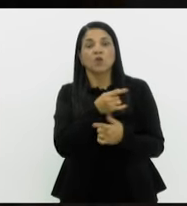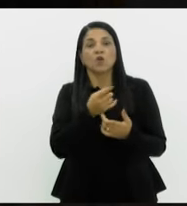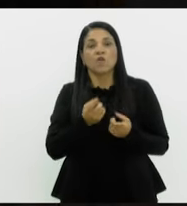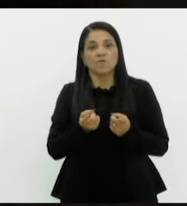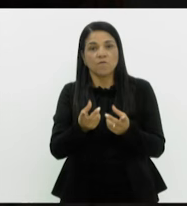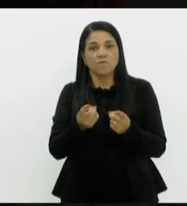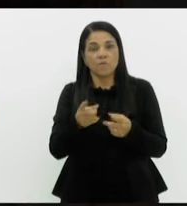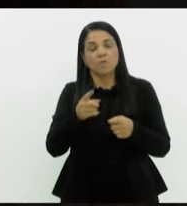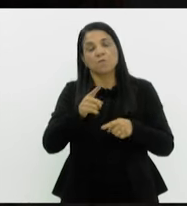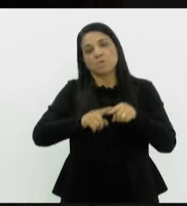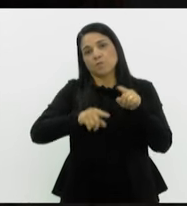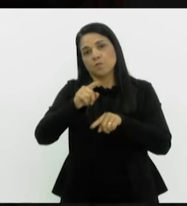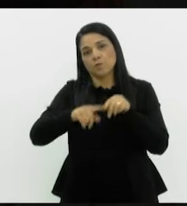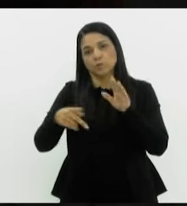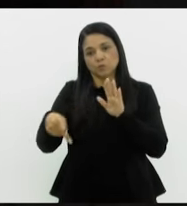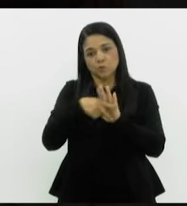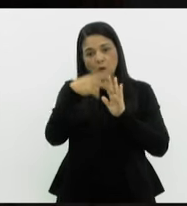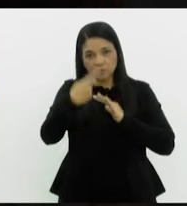próprios, oficiais.